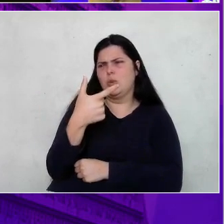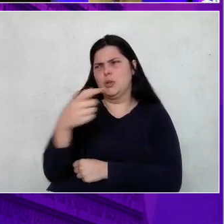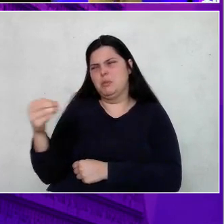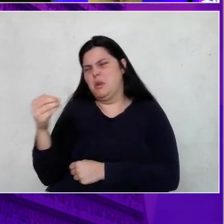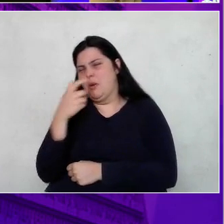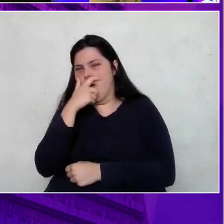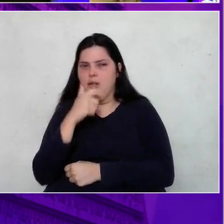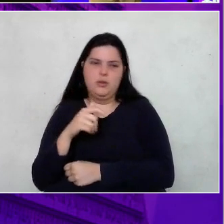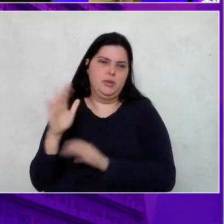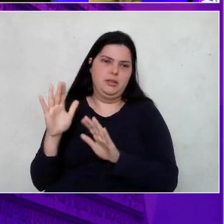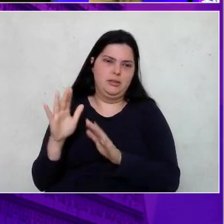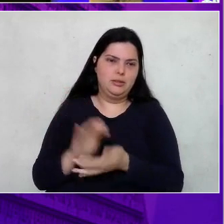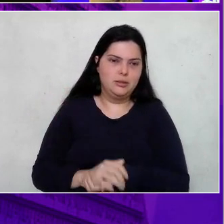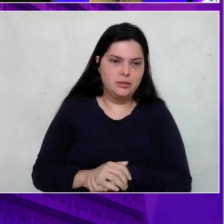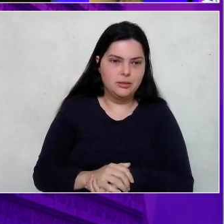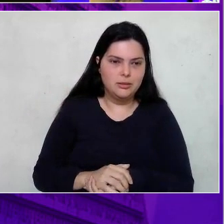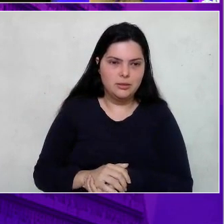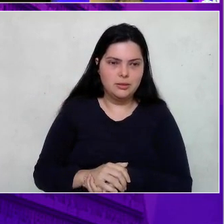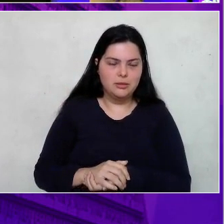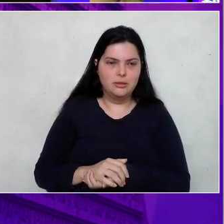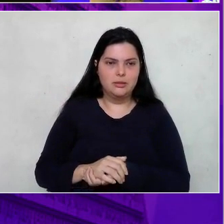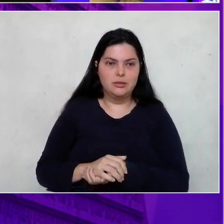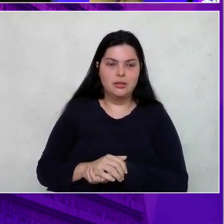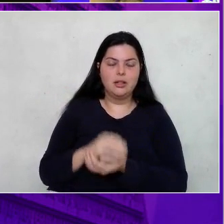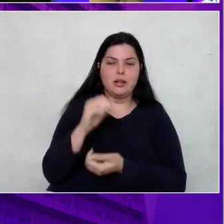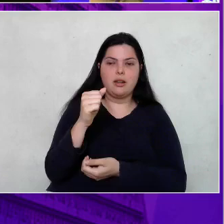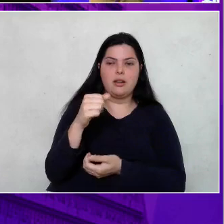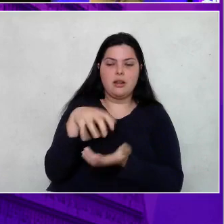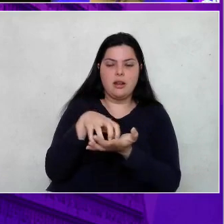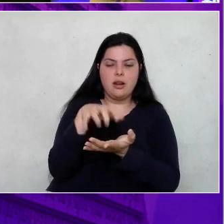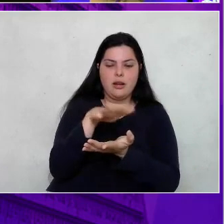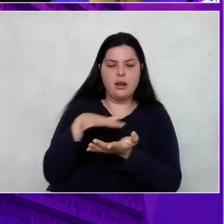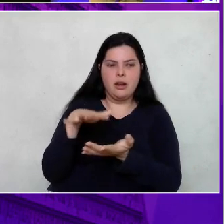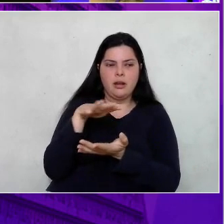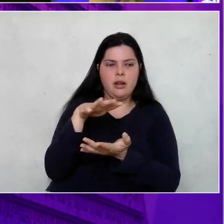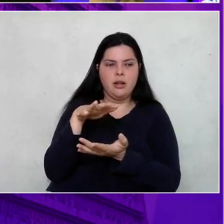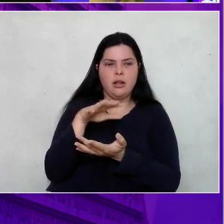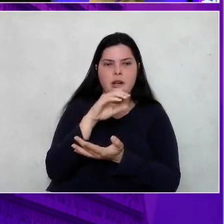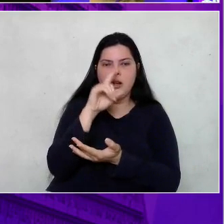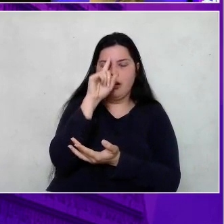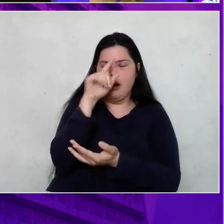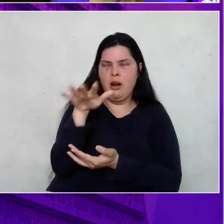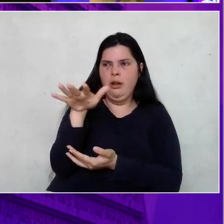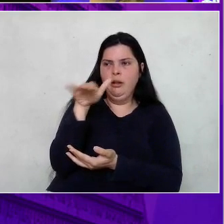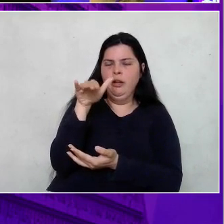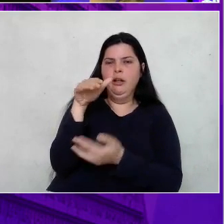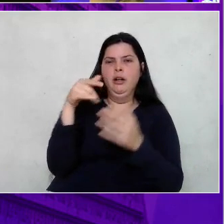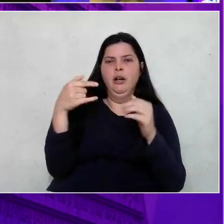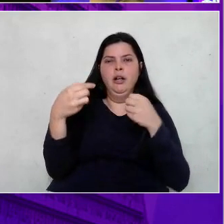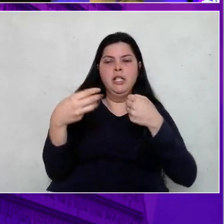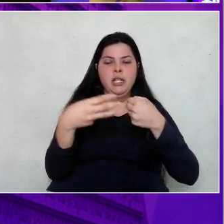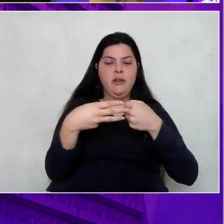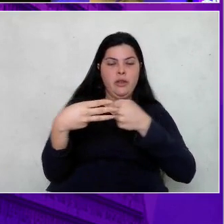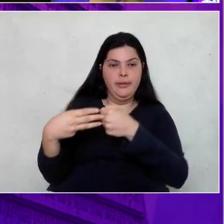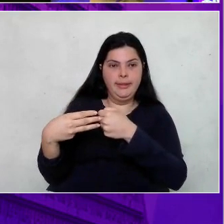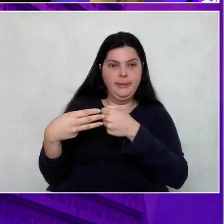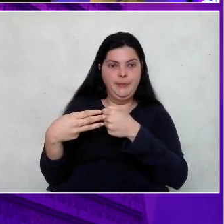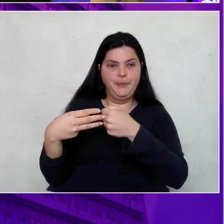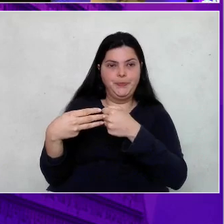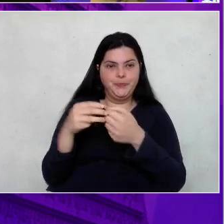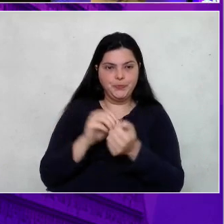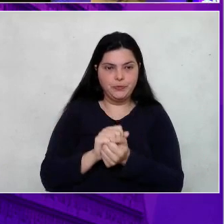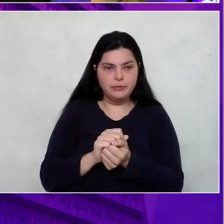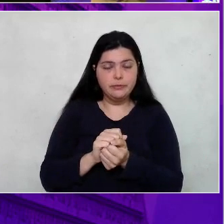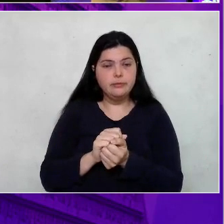não. A API, normalmente, você faz uma chamada para o servidor, né, desse serviço, e, por exemplo,